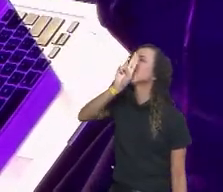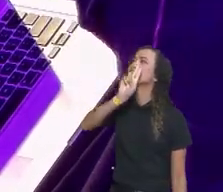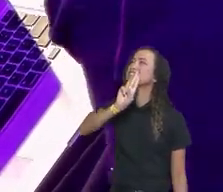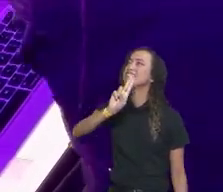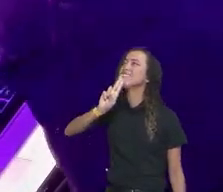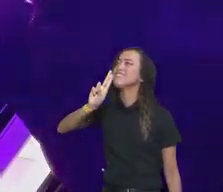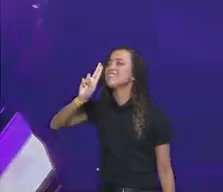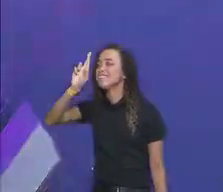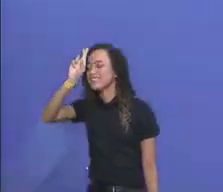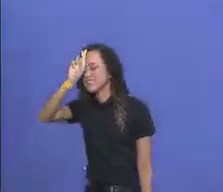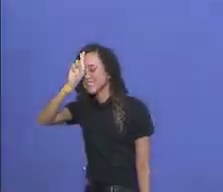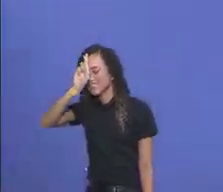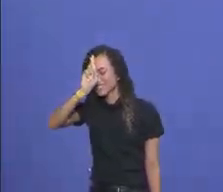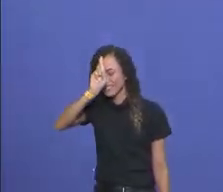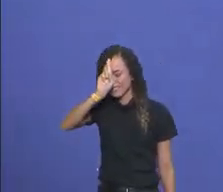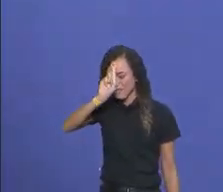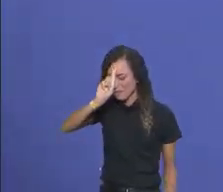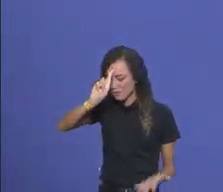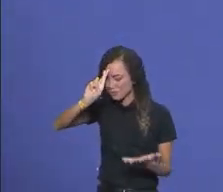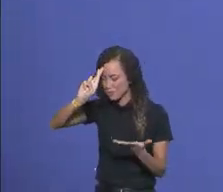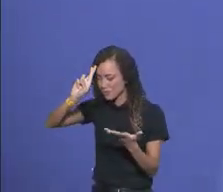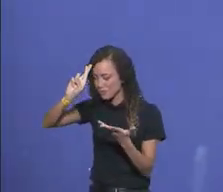os amigos